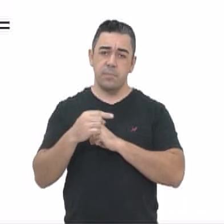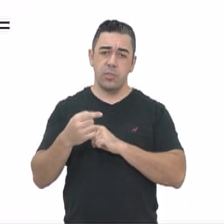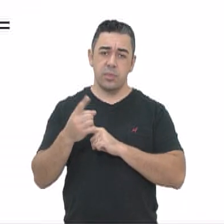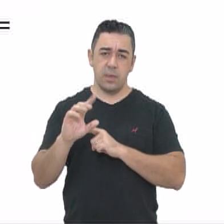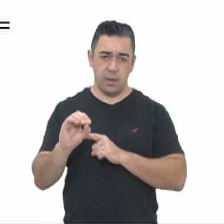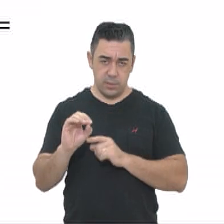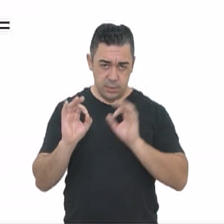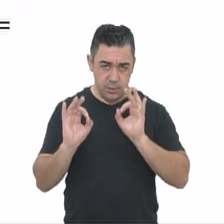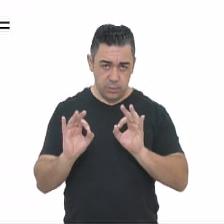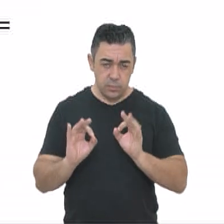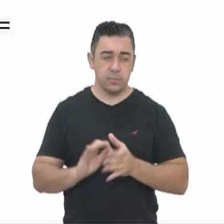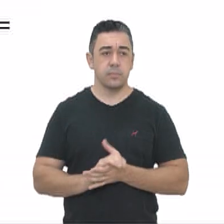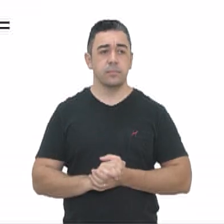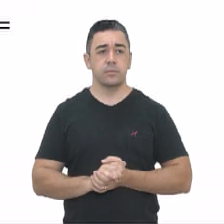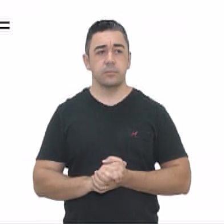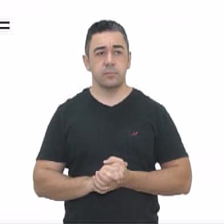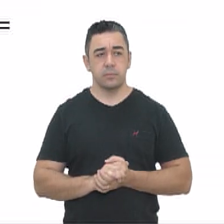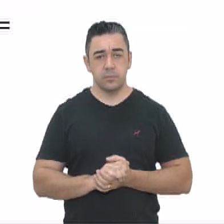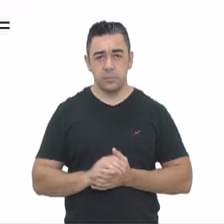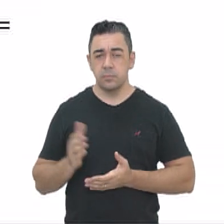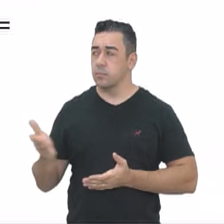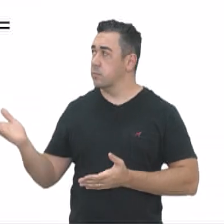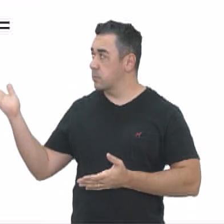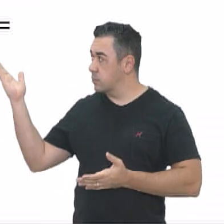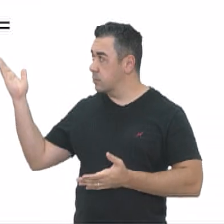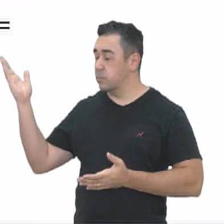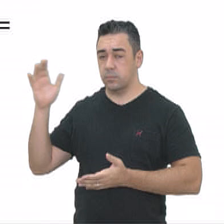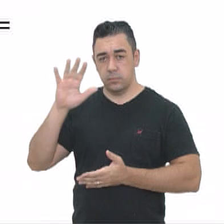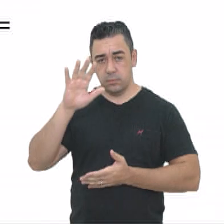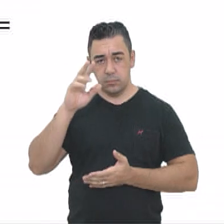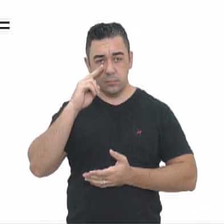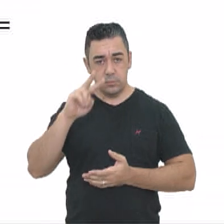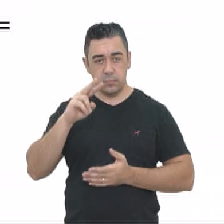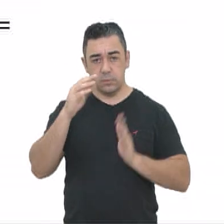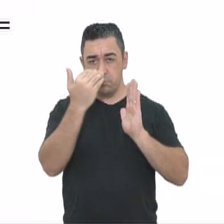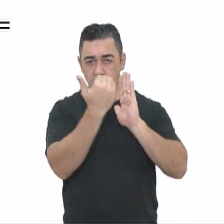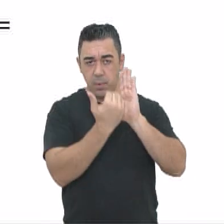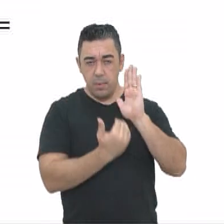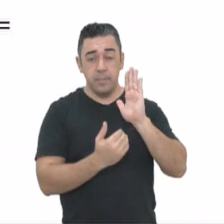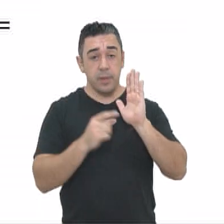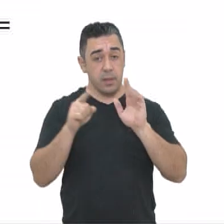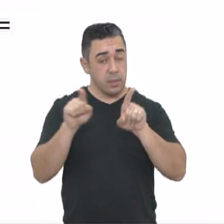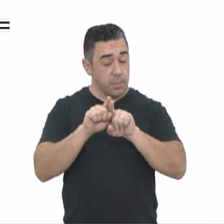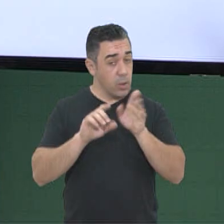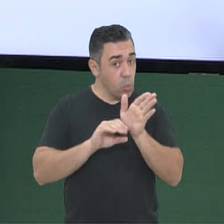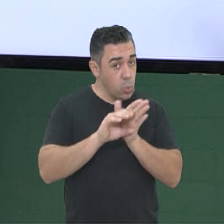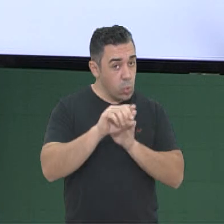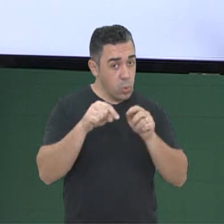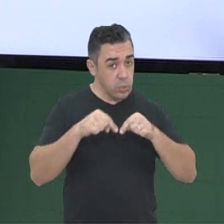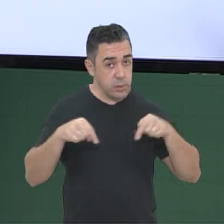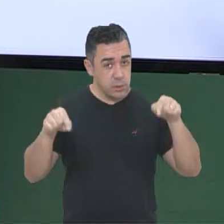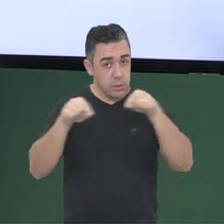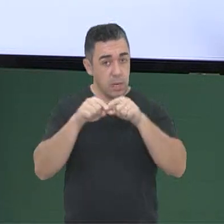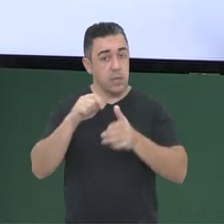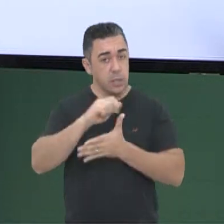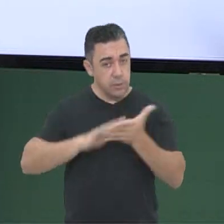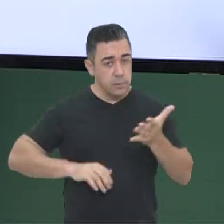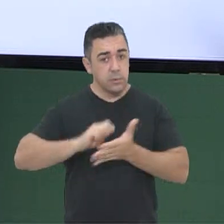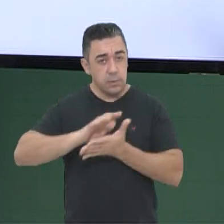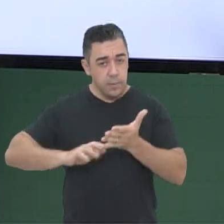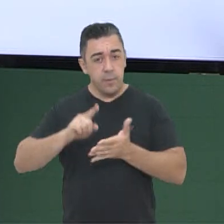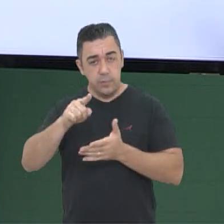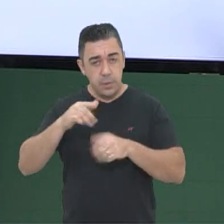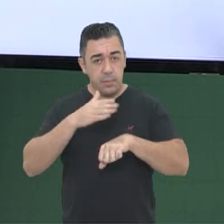10, certo? Deixei aqui a resolução para vocês. Lembrando que no Classroom tem mais exercícios para vocês praticarem,